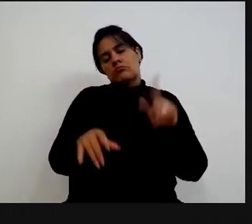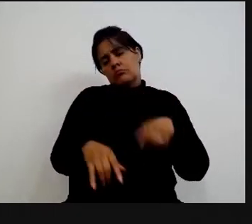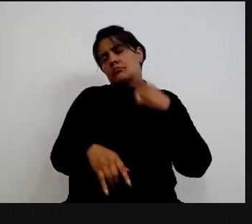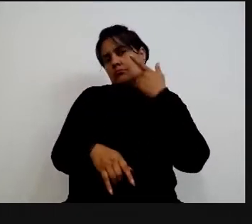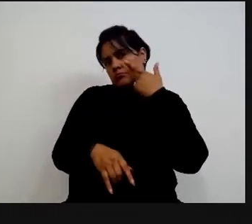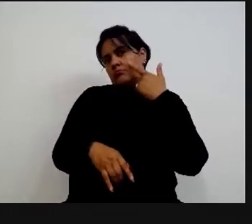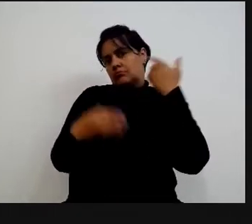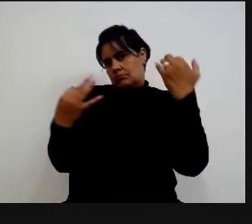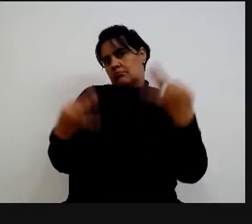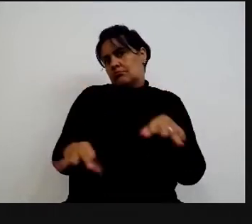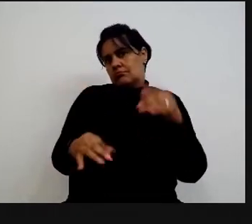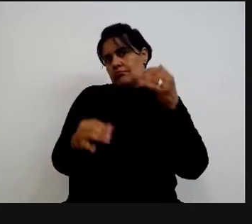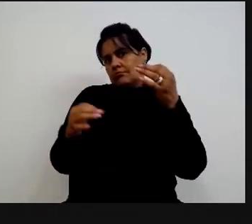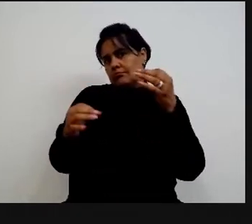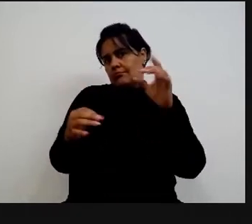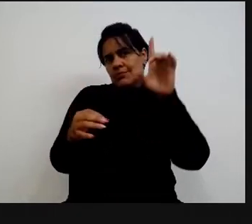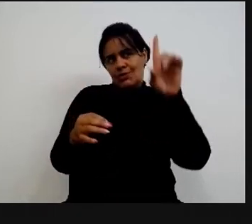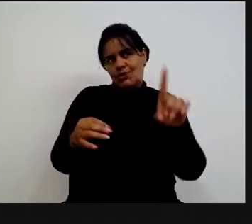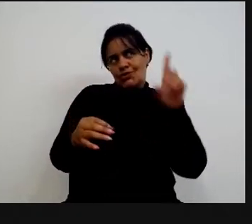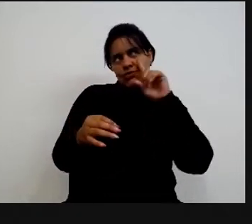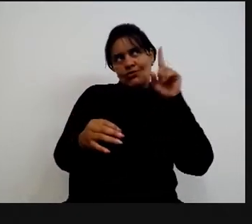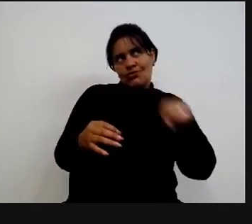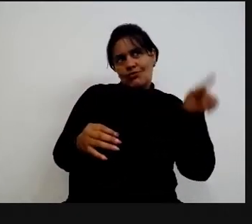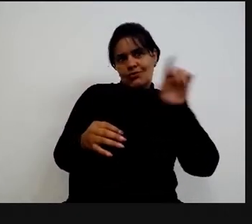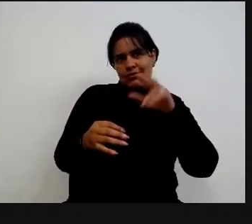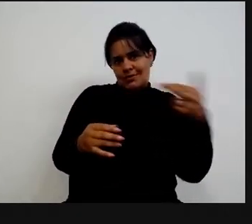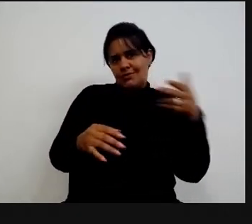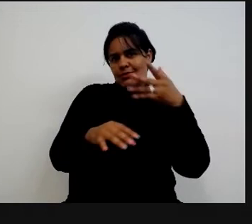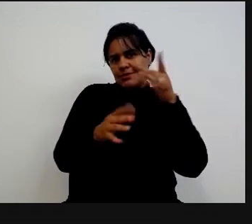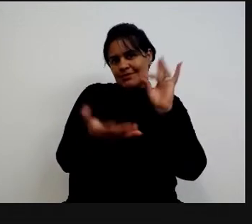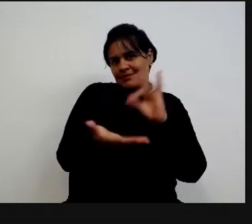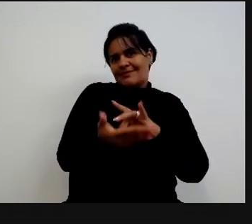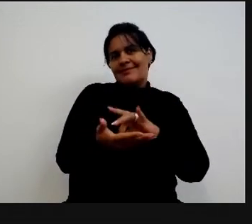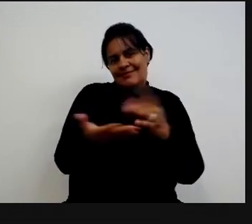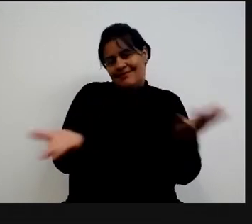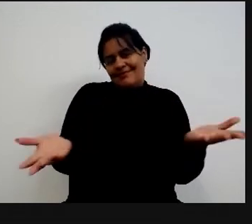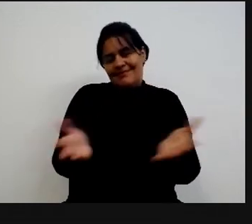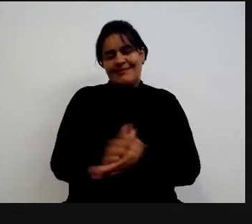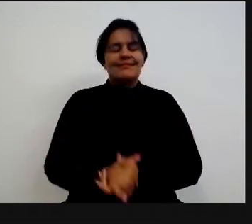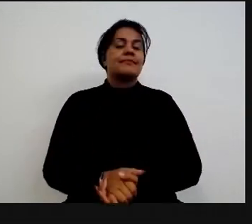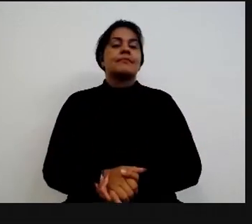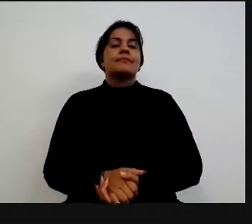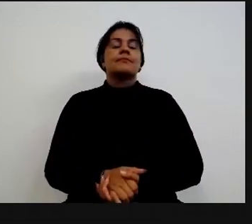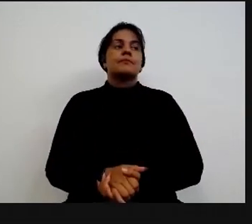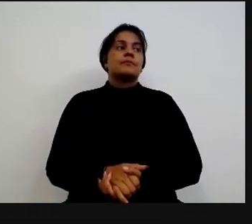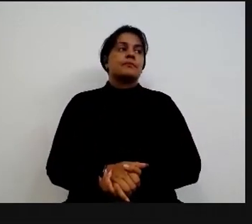se a visão do diretor está correta com o que acontece na prática lá, né?